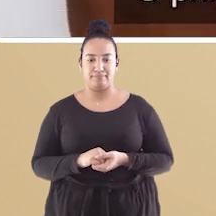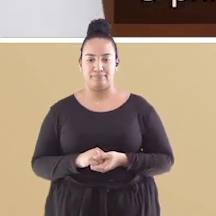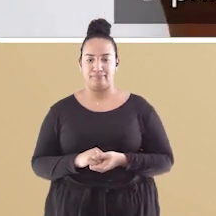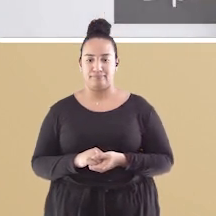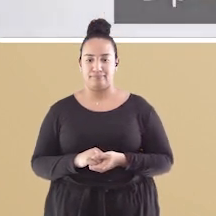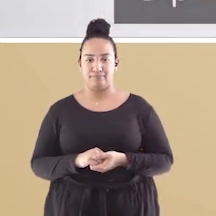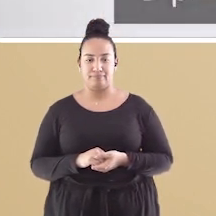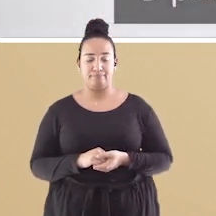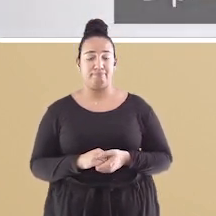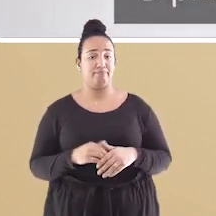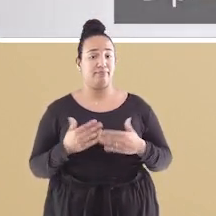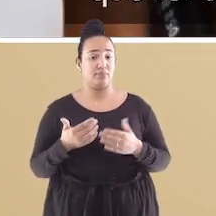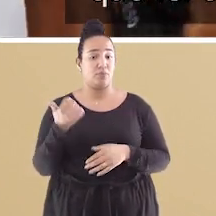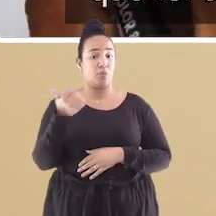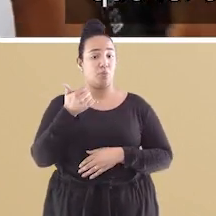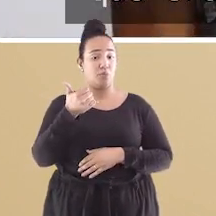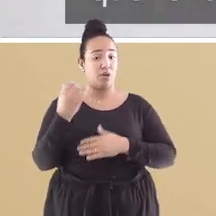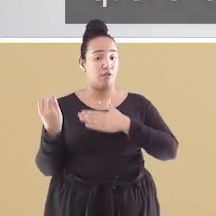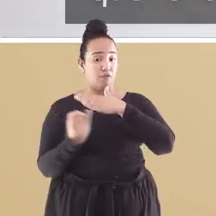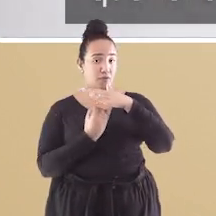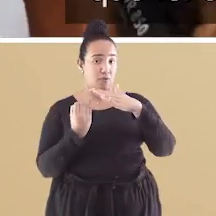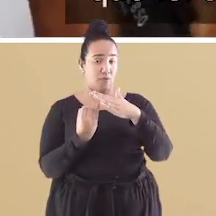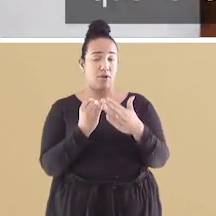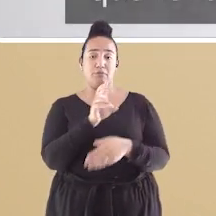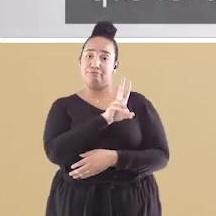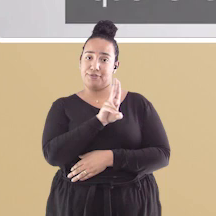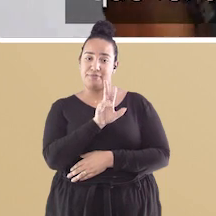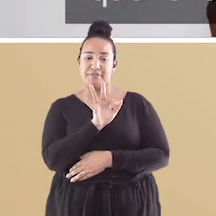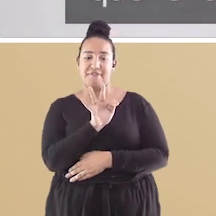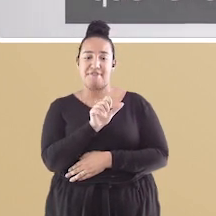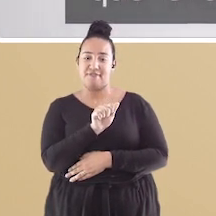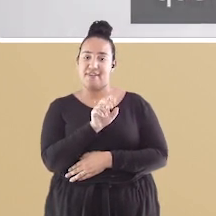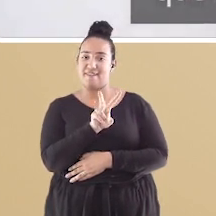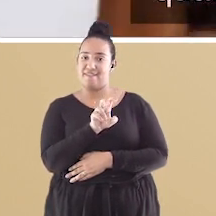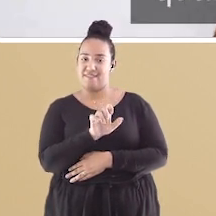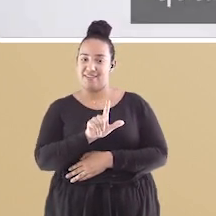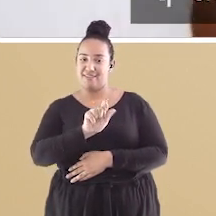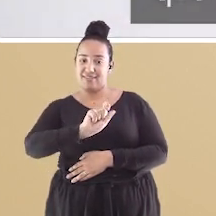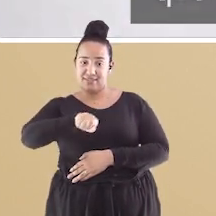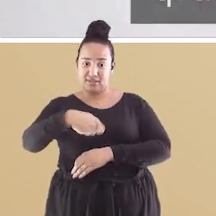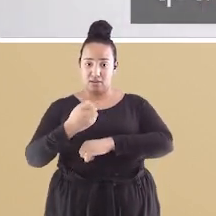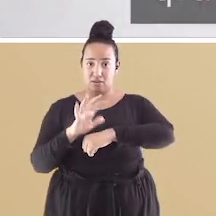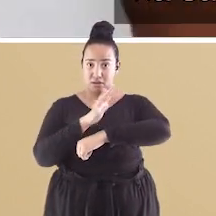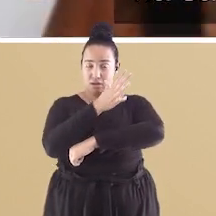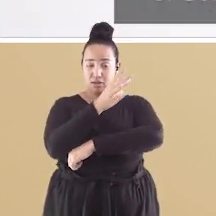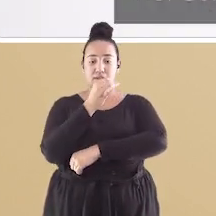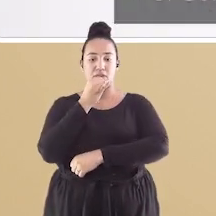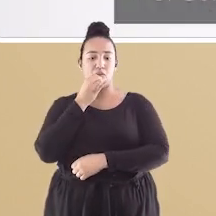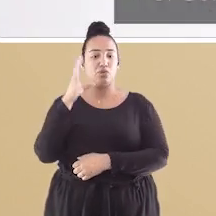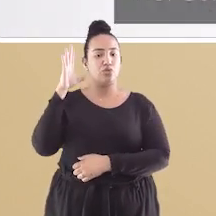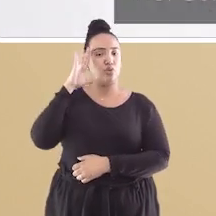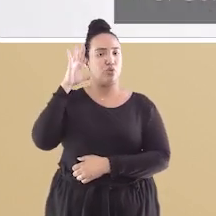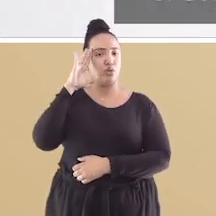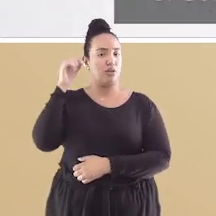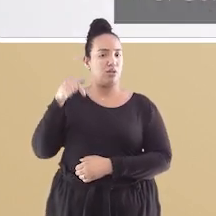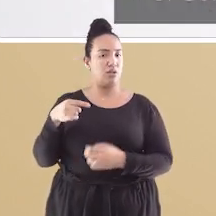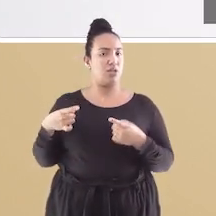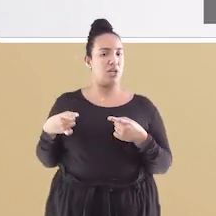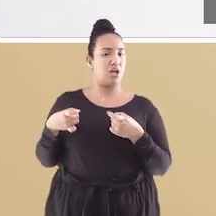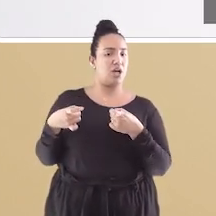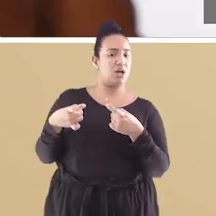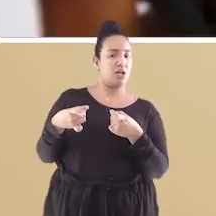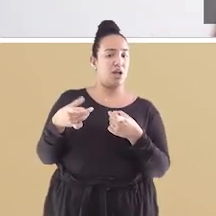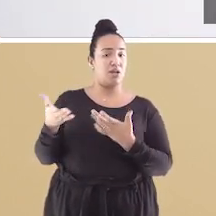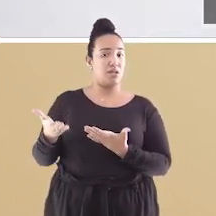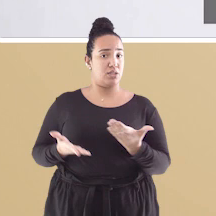O primeiro assentamento informal que foi chamado de favela foi formada quando os soldados que serviram na sangrenta Guerra de